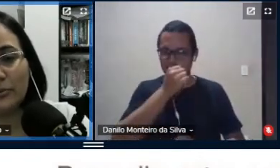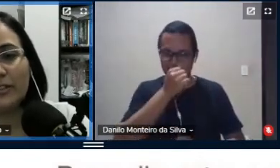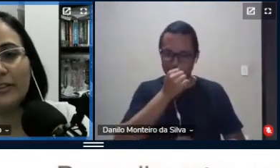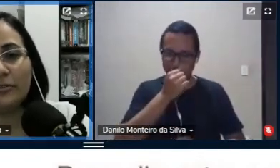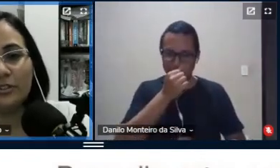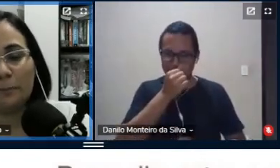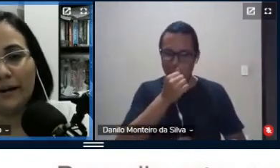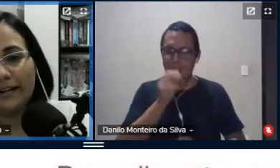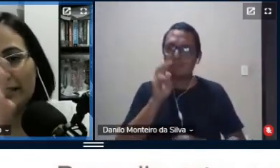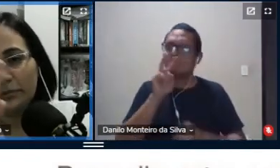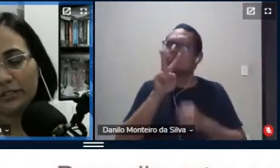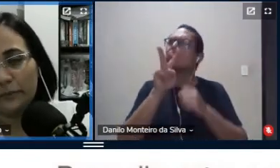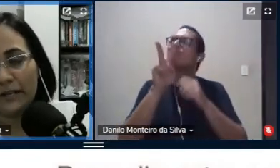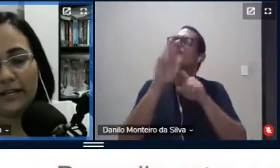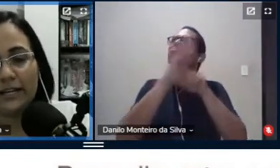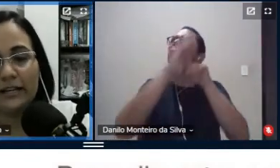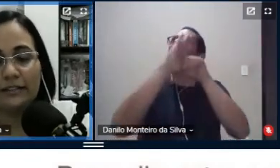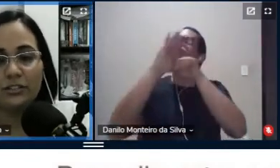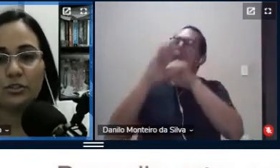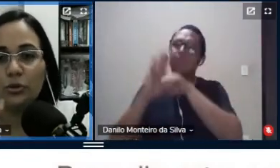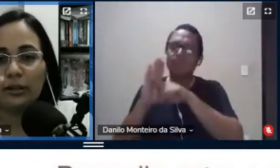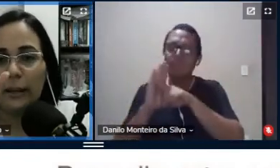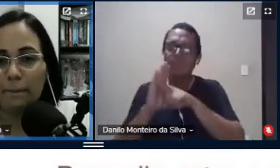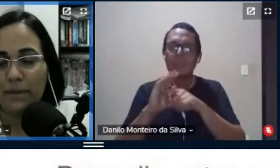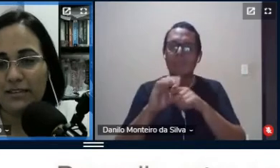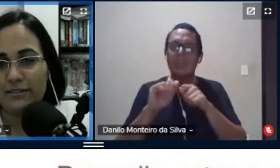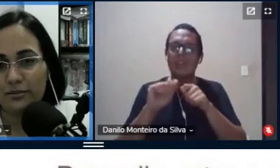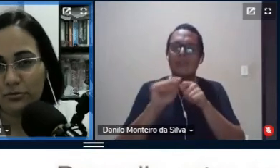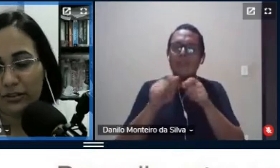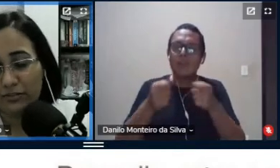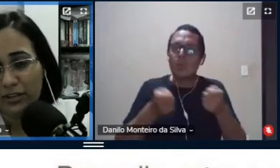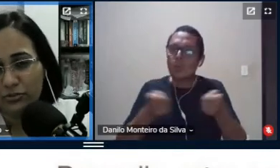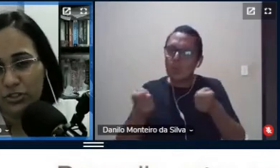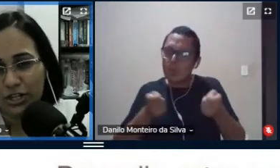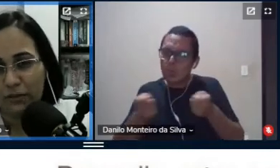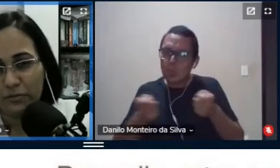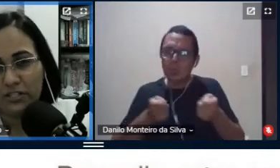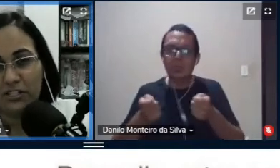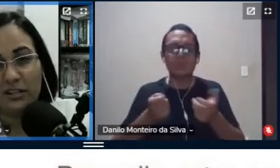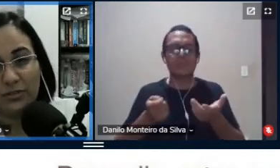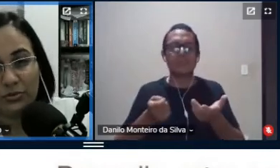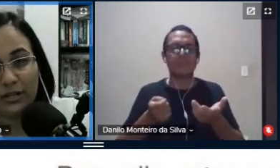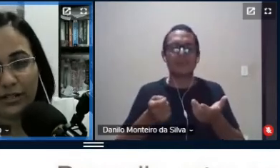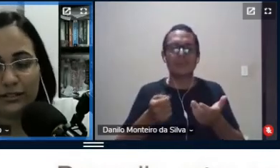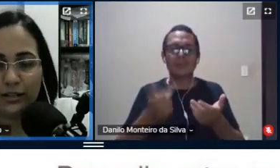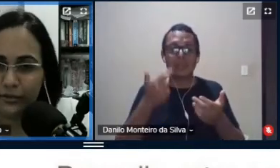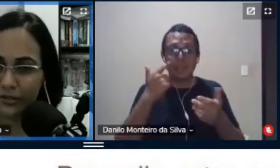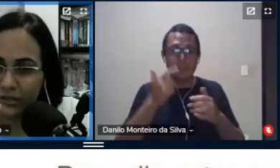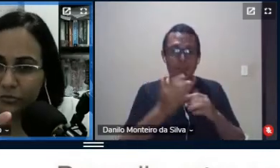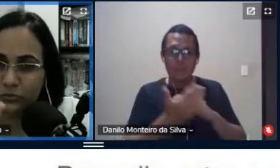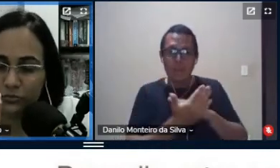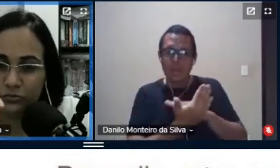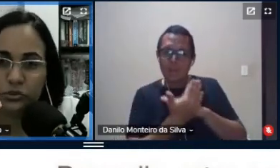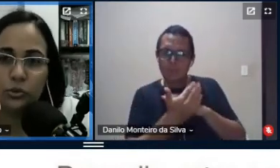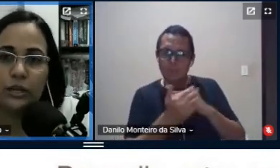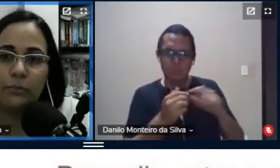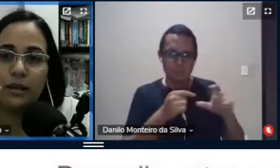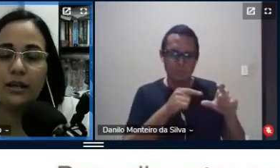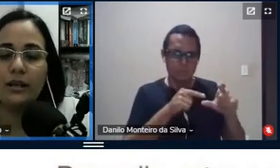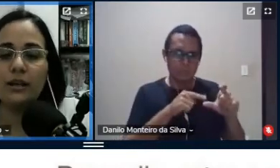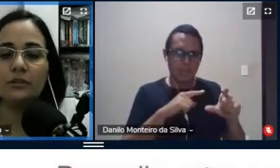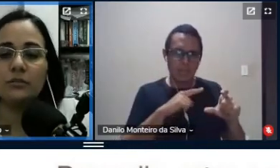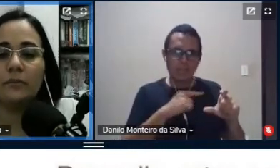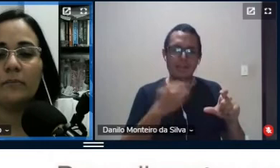aquela situação de parada programada, de colocar peças com defeitos chaves pra gente saber se o cara tá mesmo de